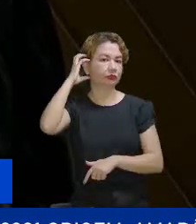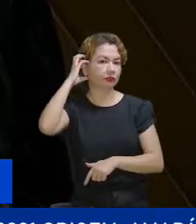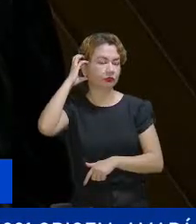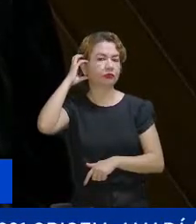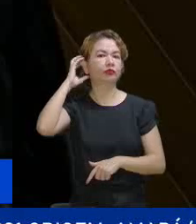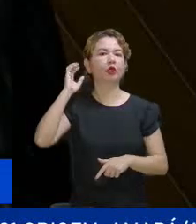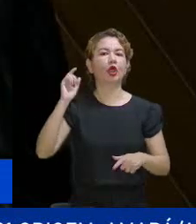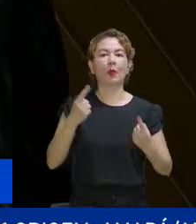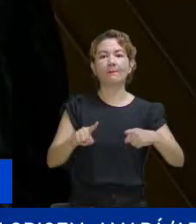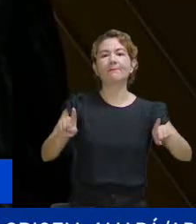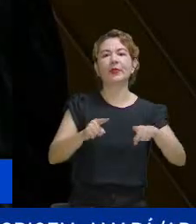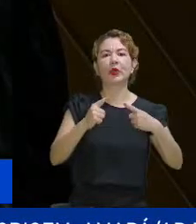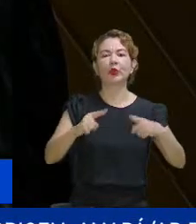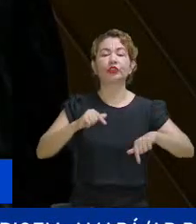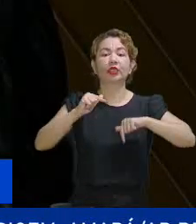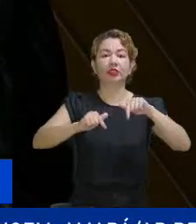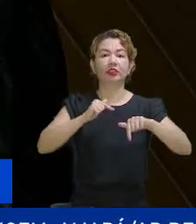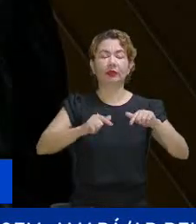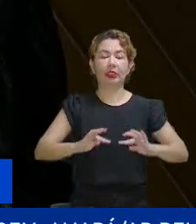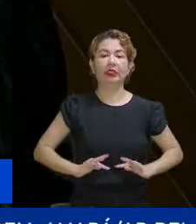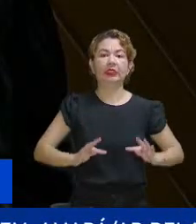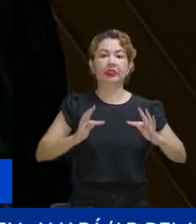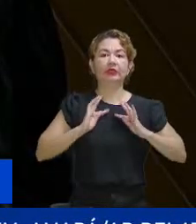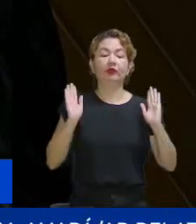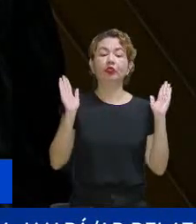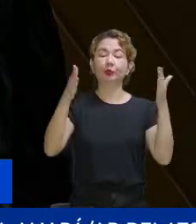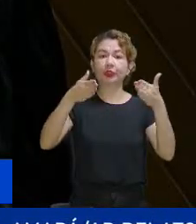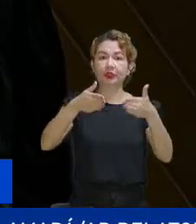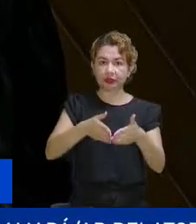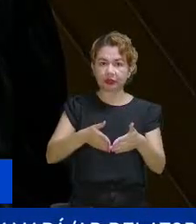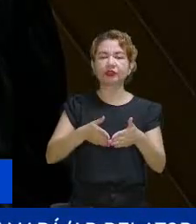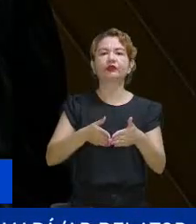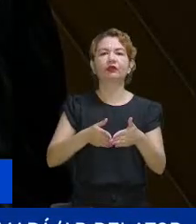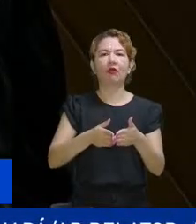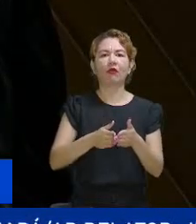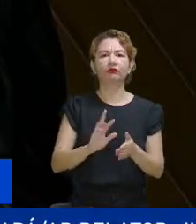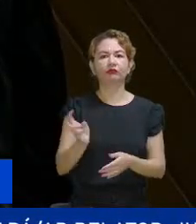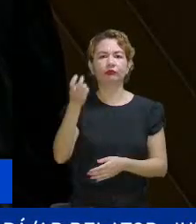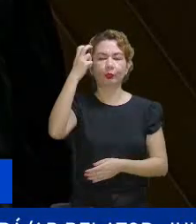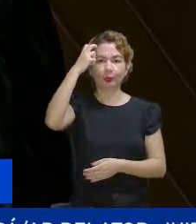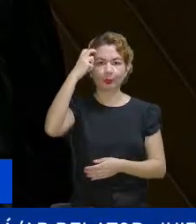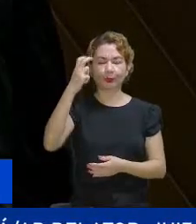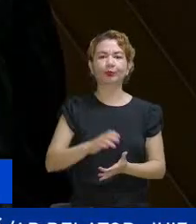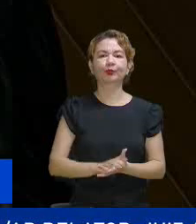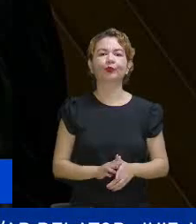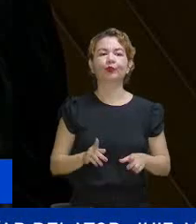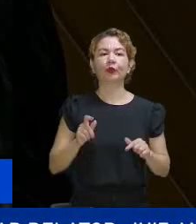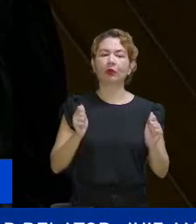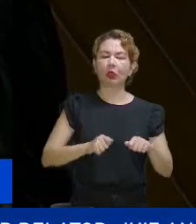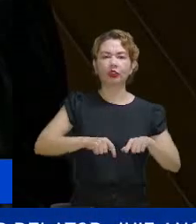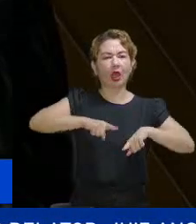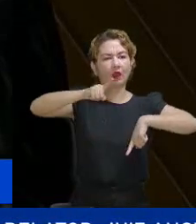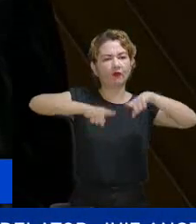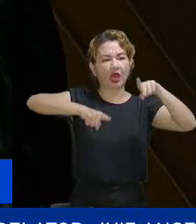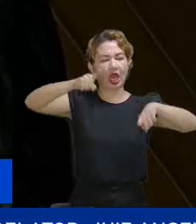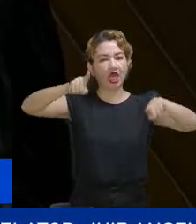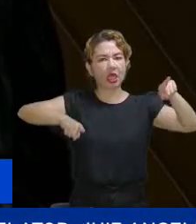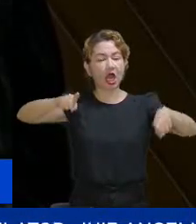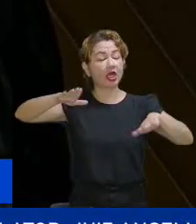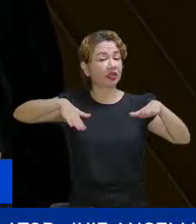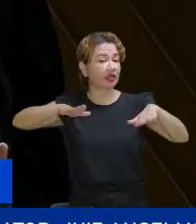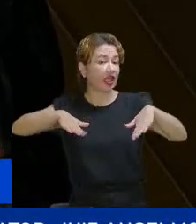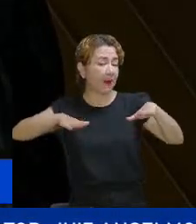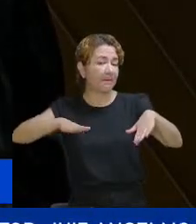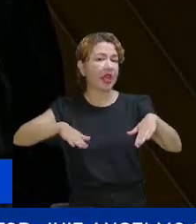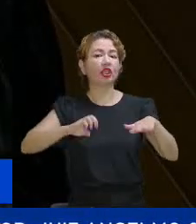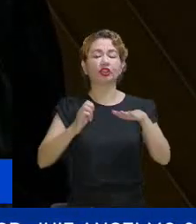jingles, envolvem serviço técnico especializado de natureza intelectual, podendo variar conforme o profissional